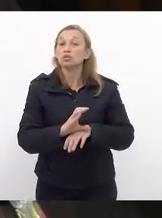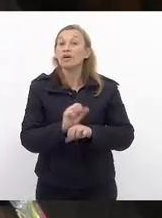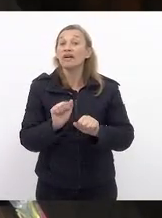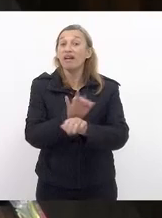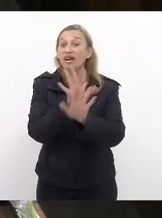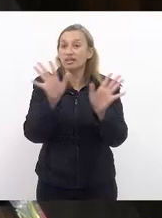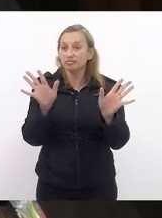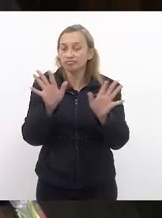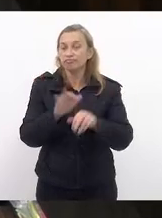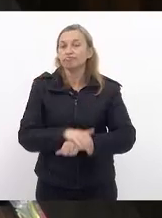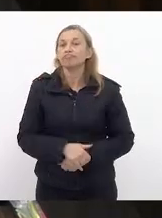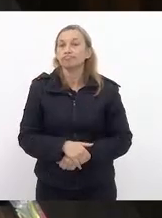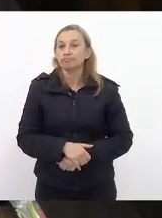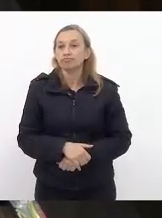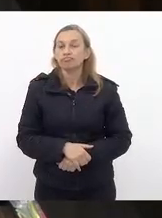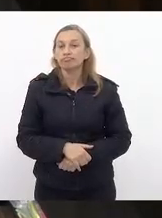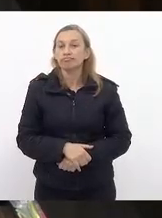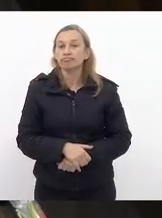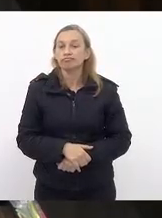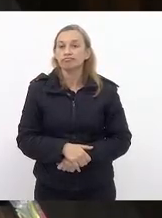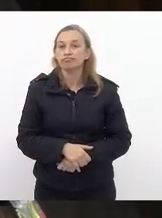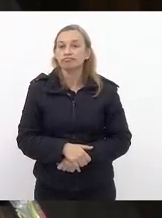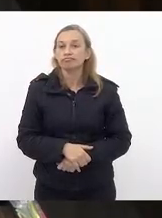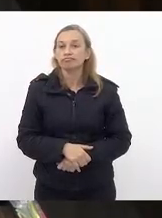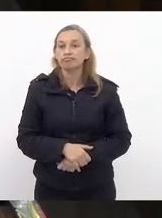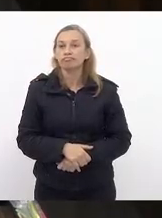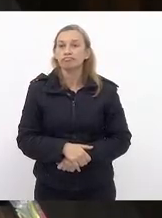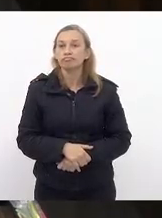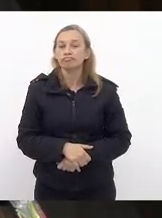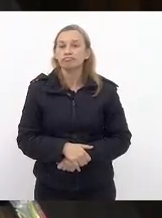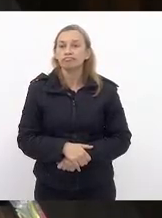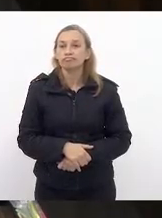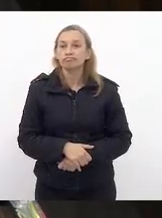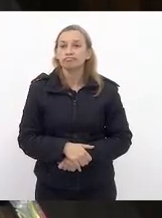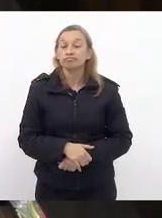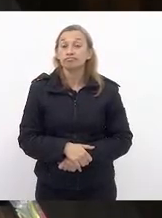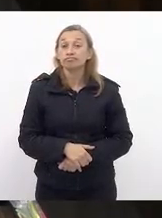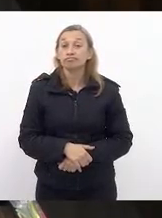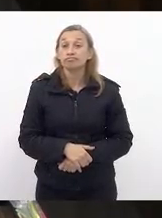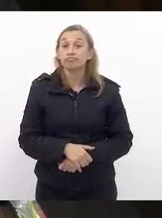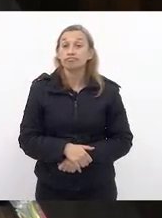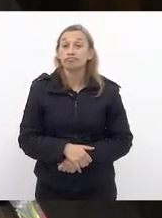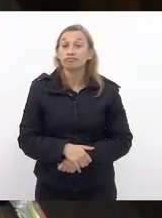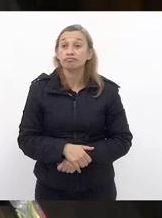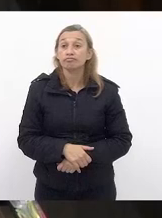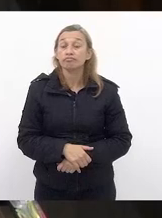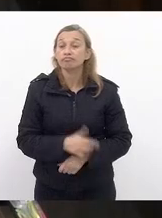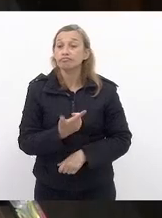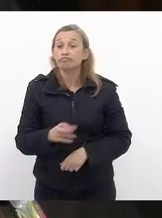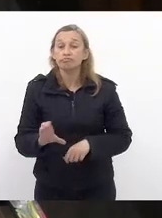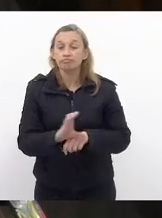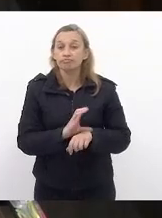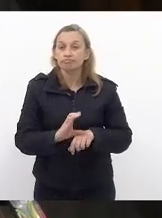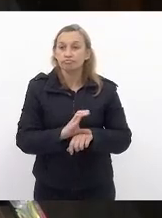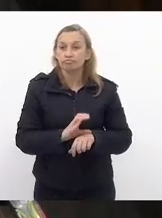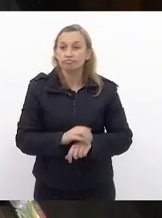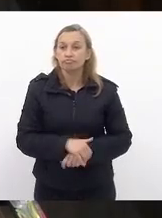Clara quando ela coloca como bem e Incondicional